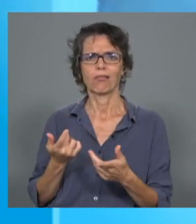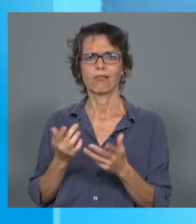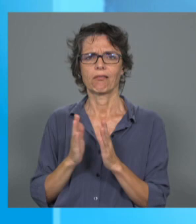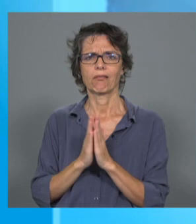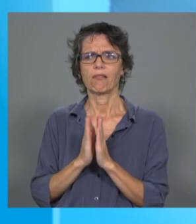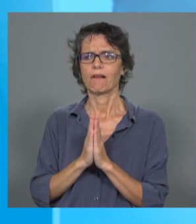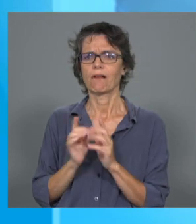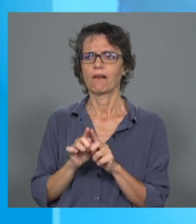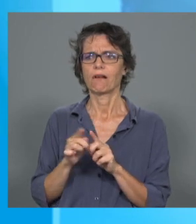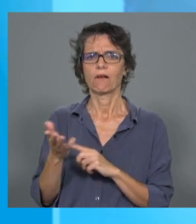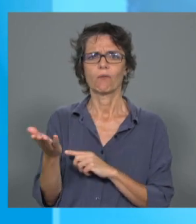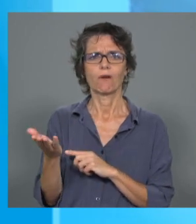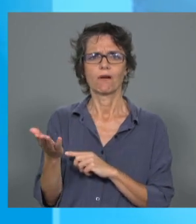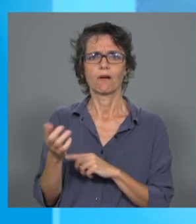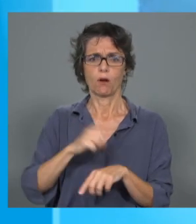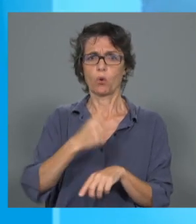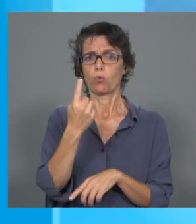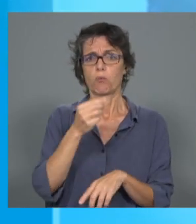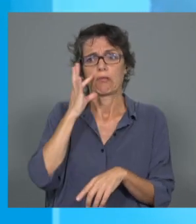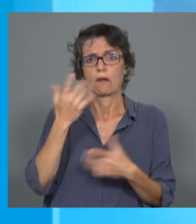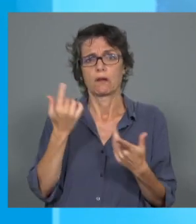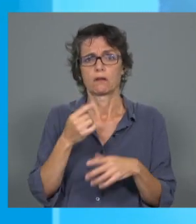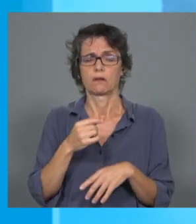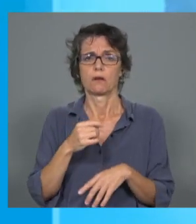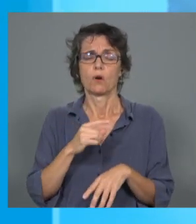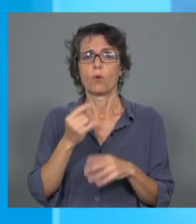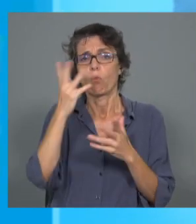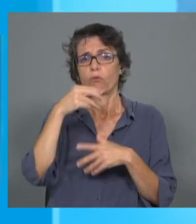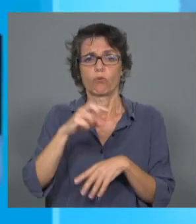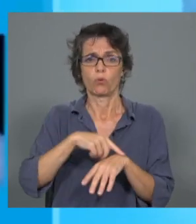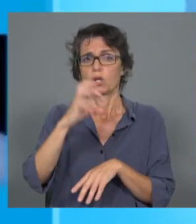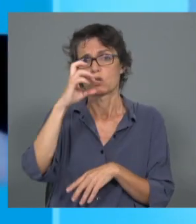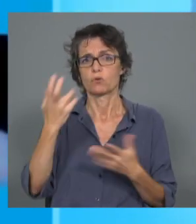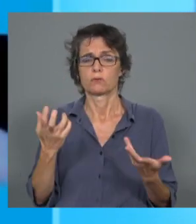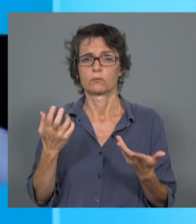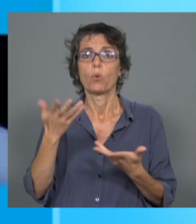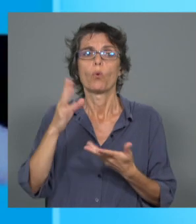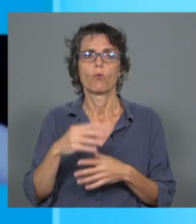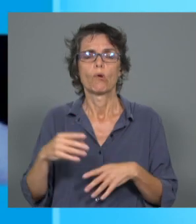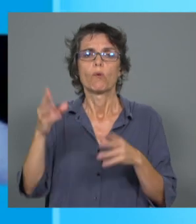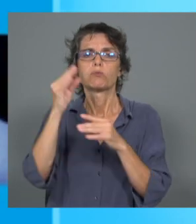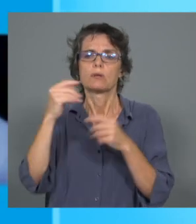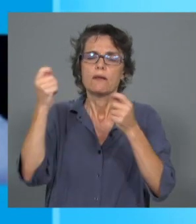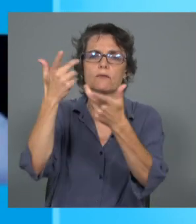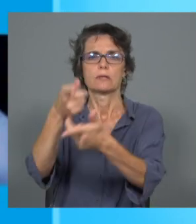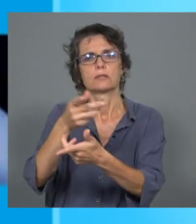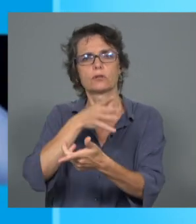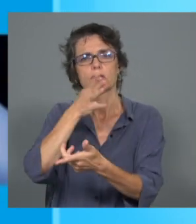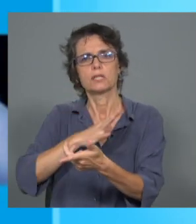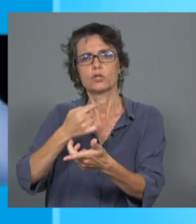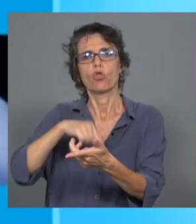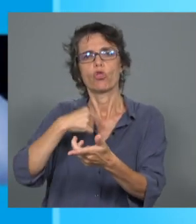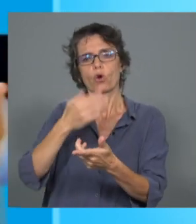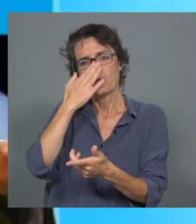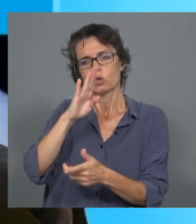da noite. A publicidade que nos diz como é que nós devemos ser e comportar-nos, sermos bonzinhos,